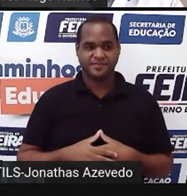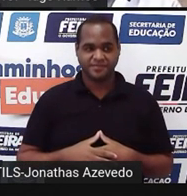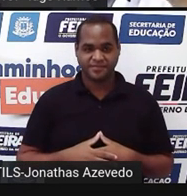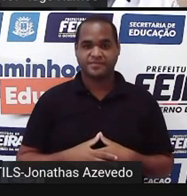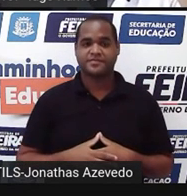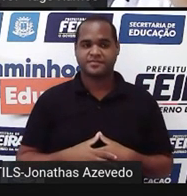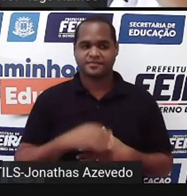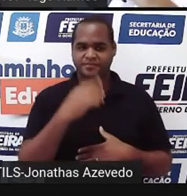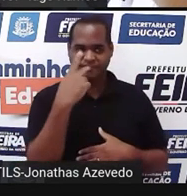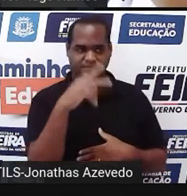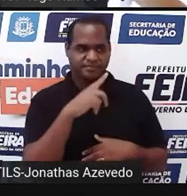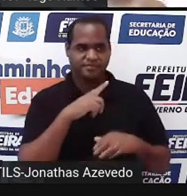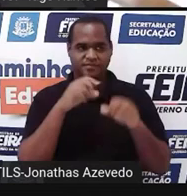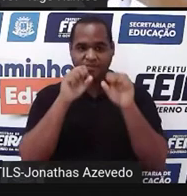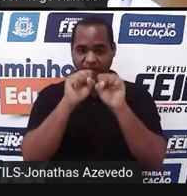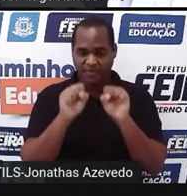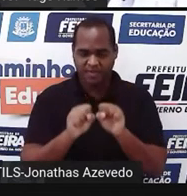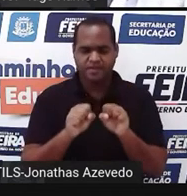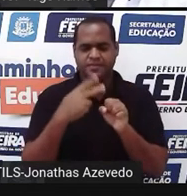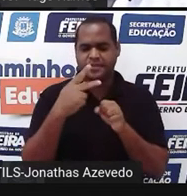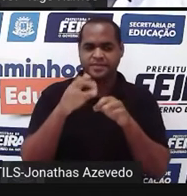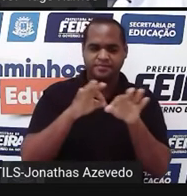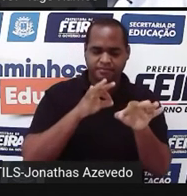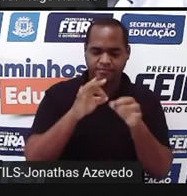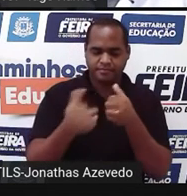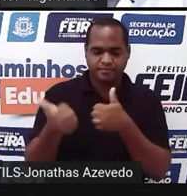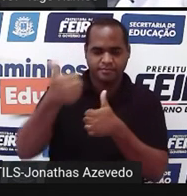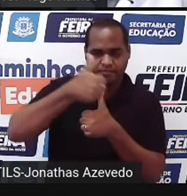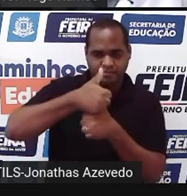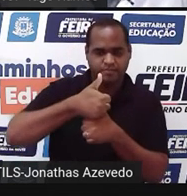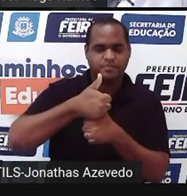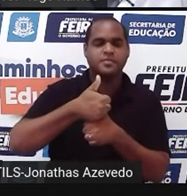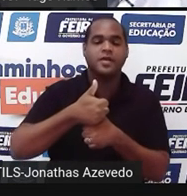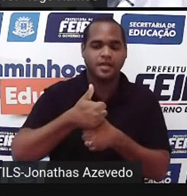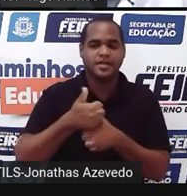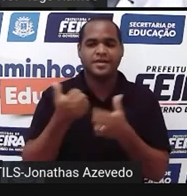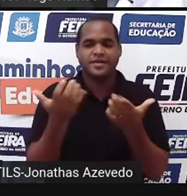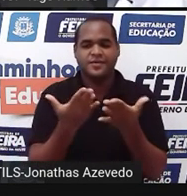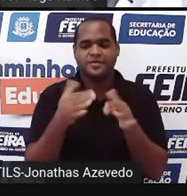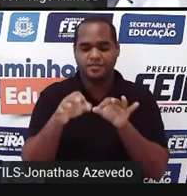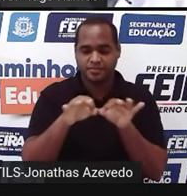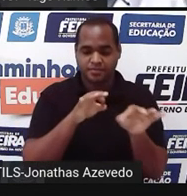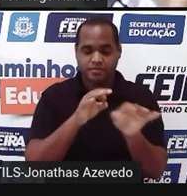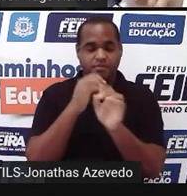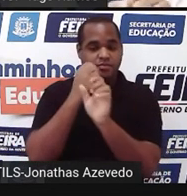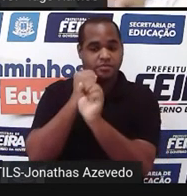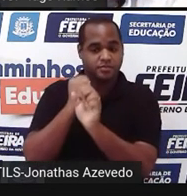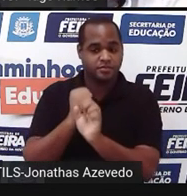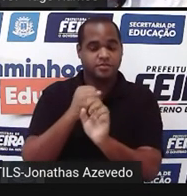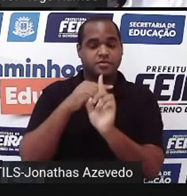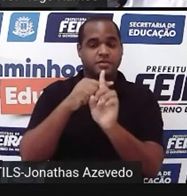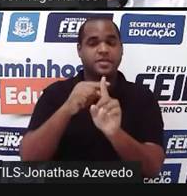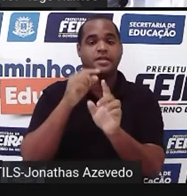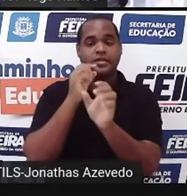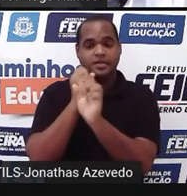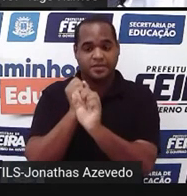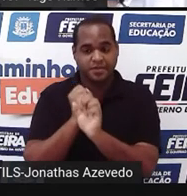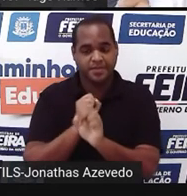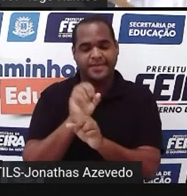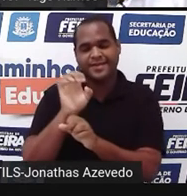aquele mesmo sistema que eu resolvi por substituição eu vou resolver por adição Então vou somar as